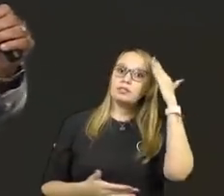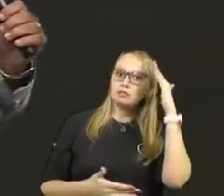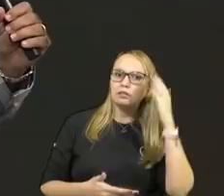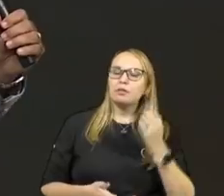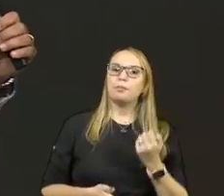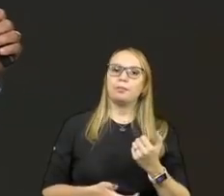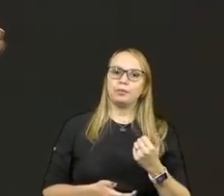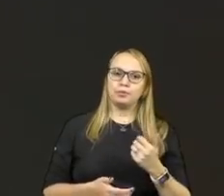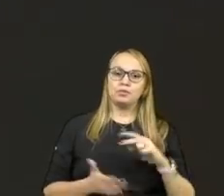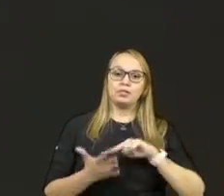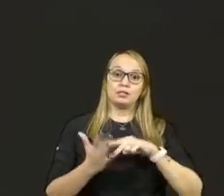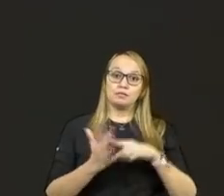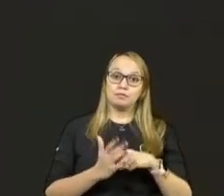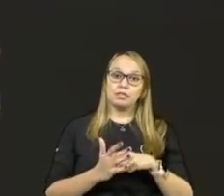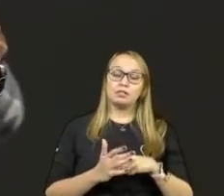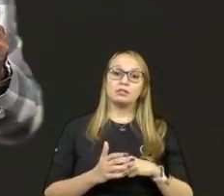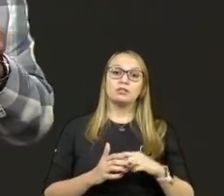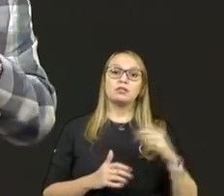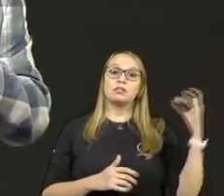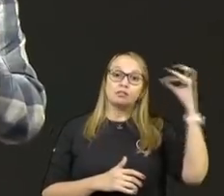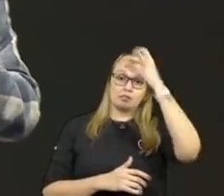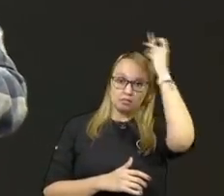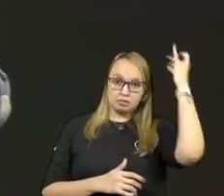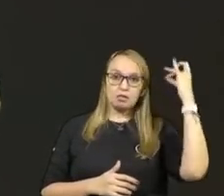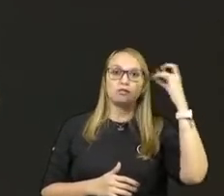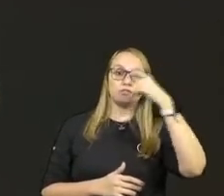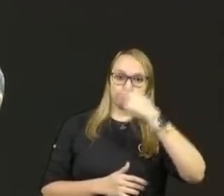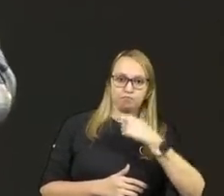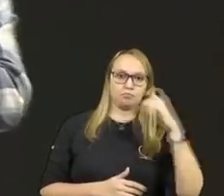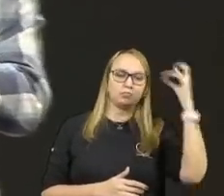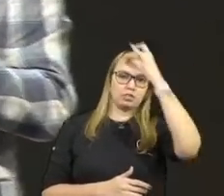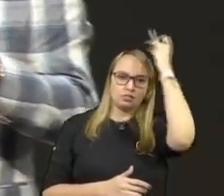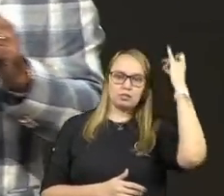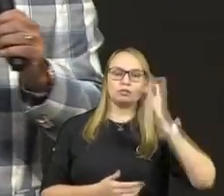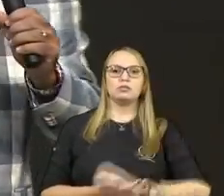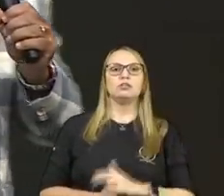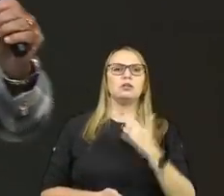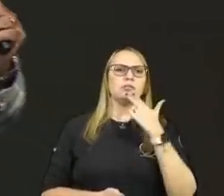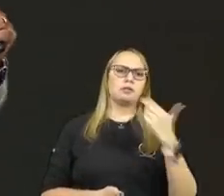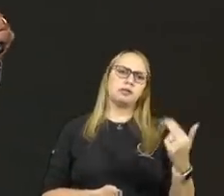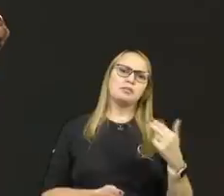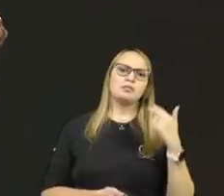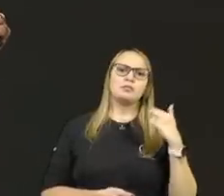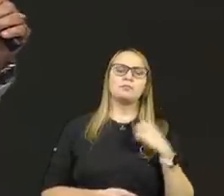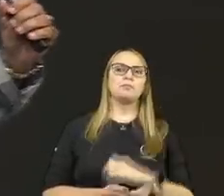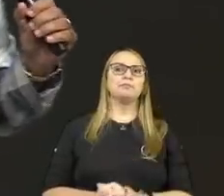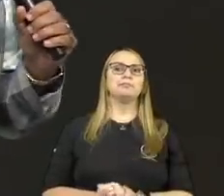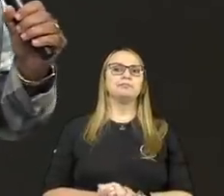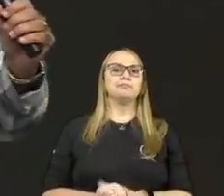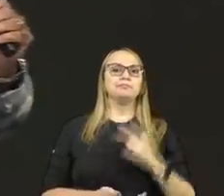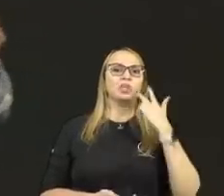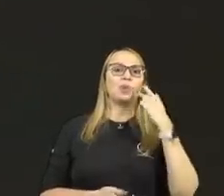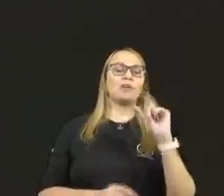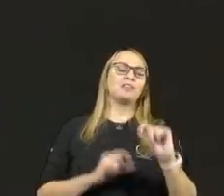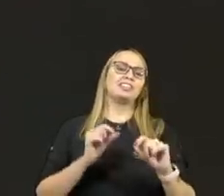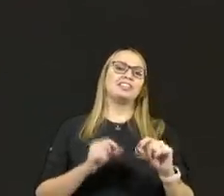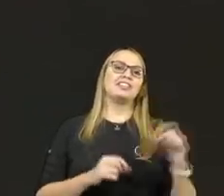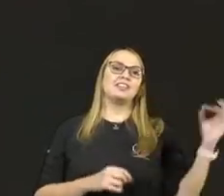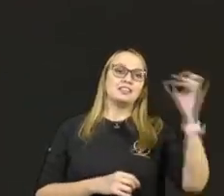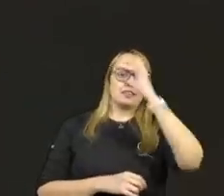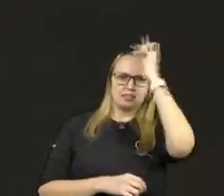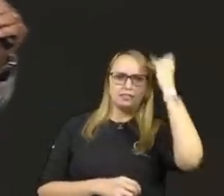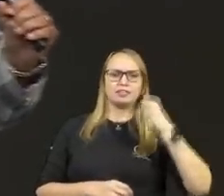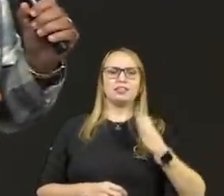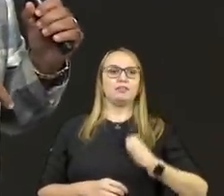o que significa ser santo, não é? Numa linguagem bem popular, ser santo é viver cada